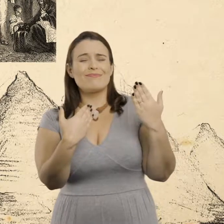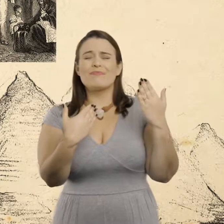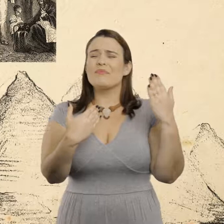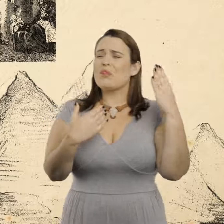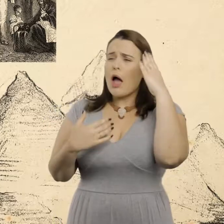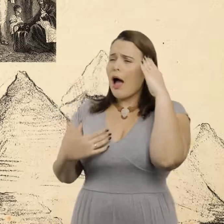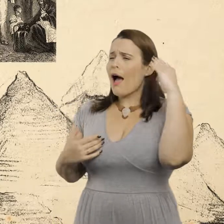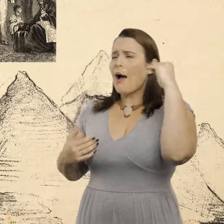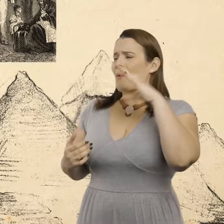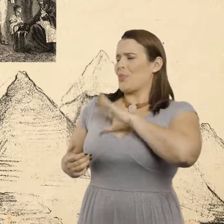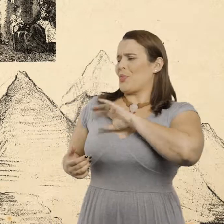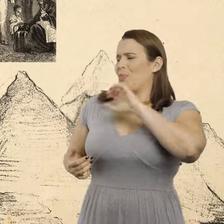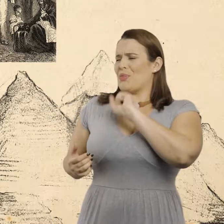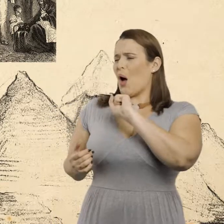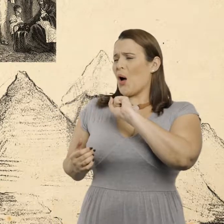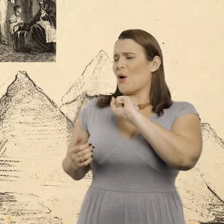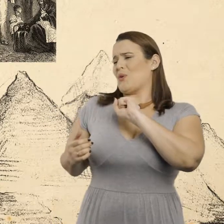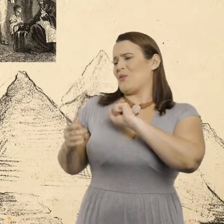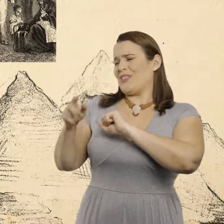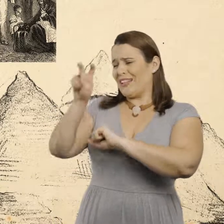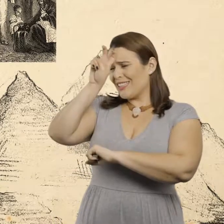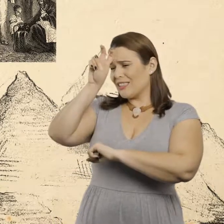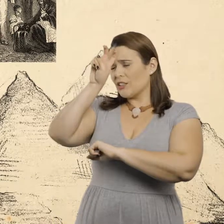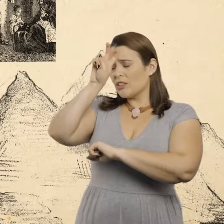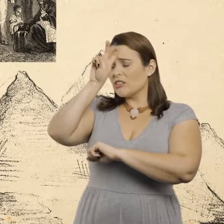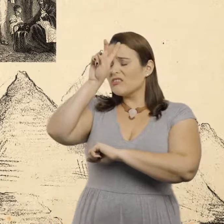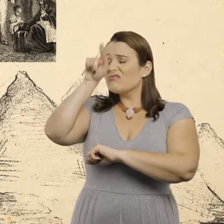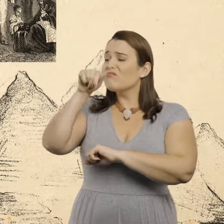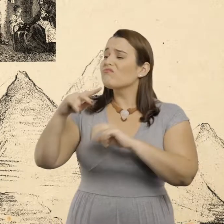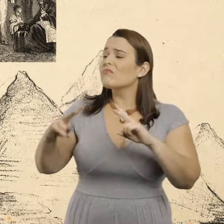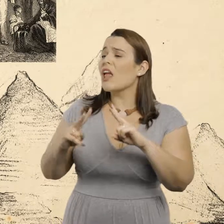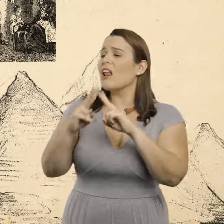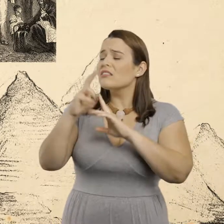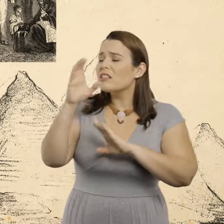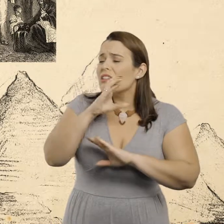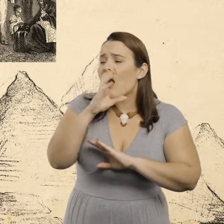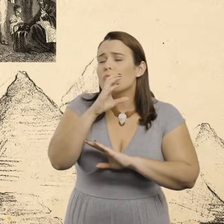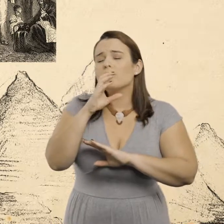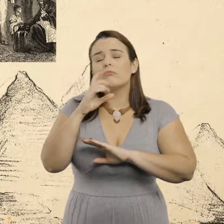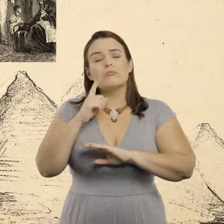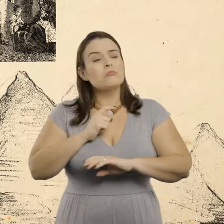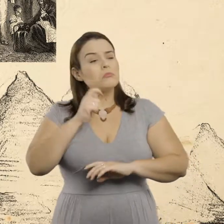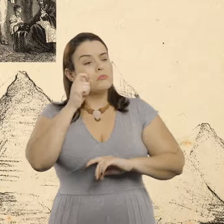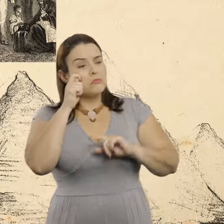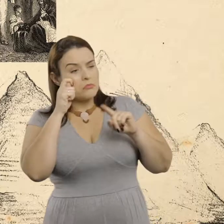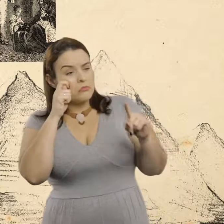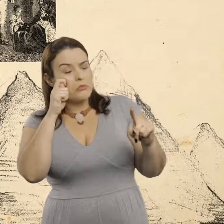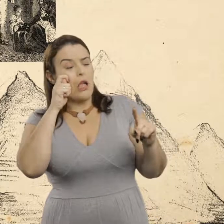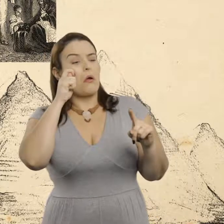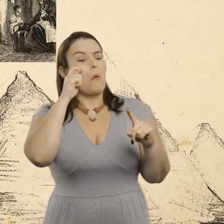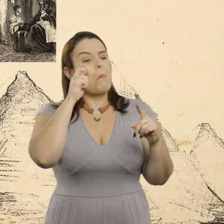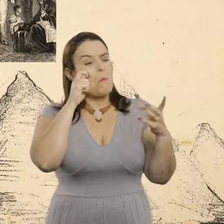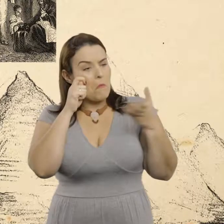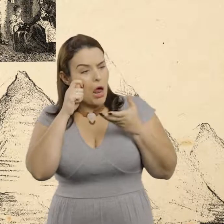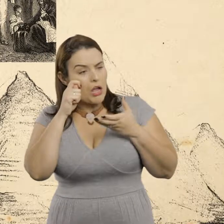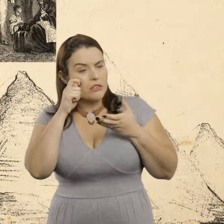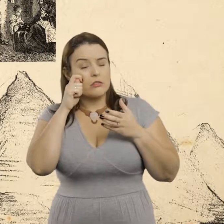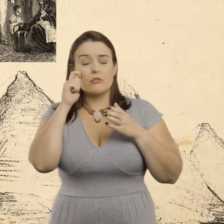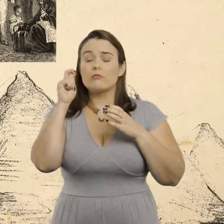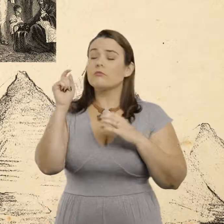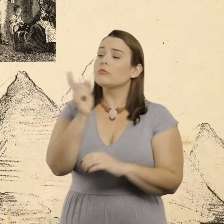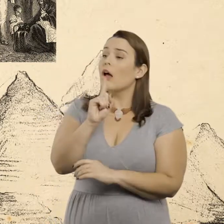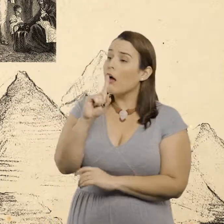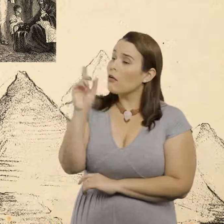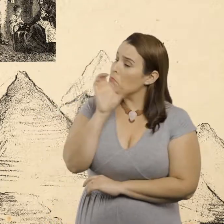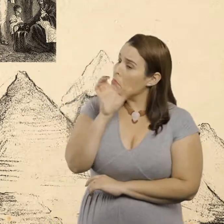Egito. Passepartout contou que passou muito rápido por Paris. O detetive Fix perguntou se ele estava com pressa. Passepartout